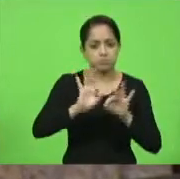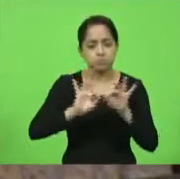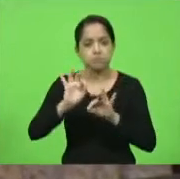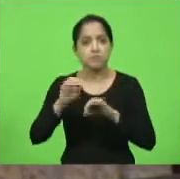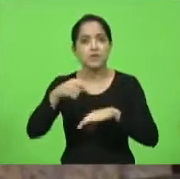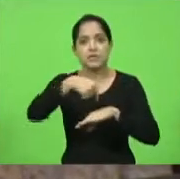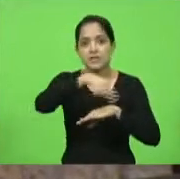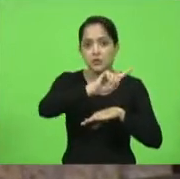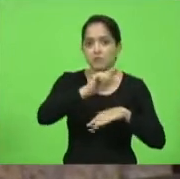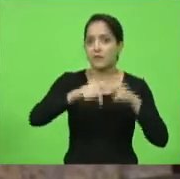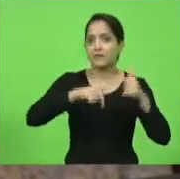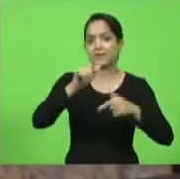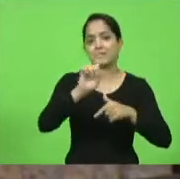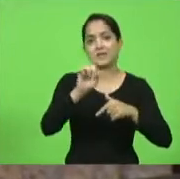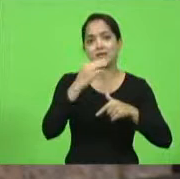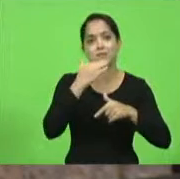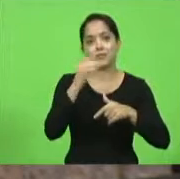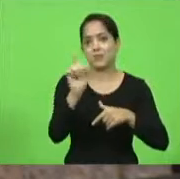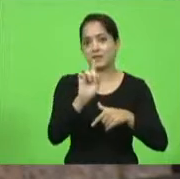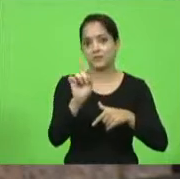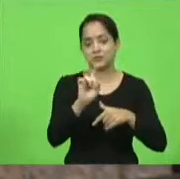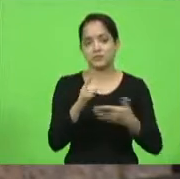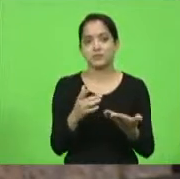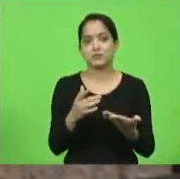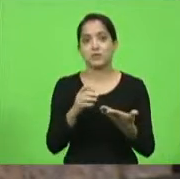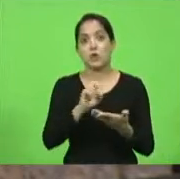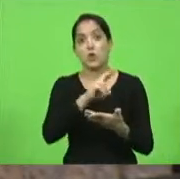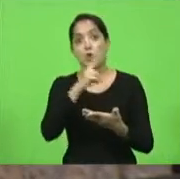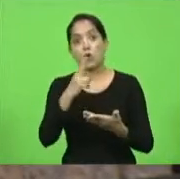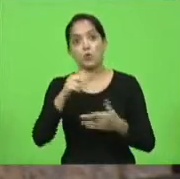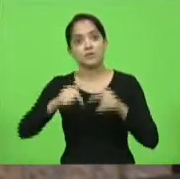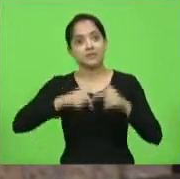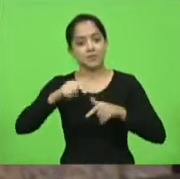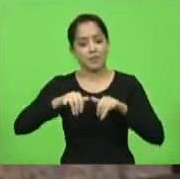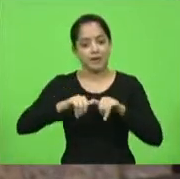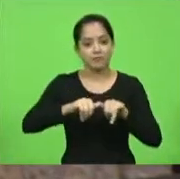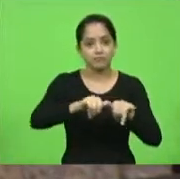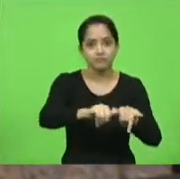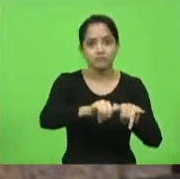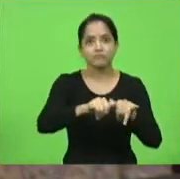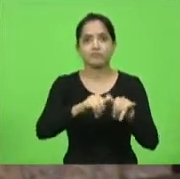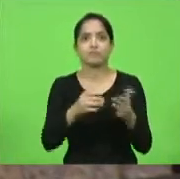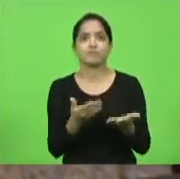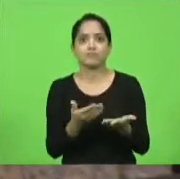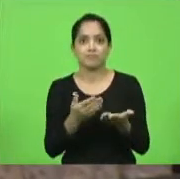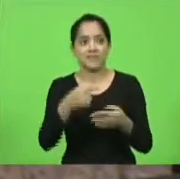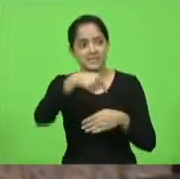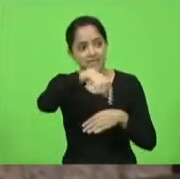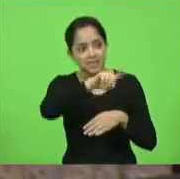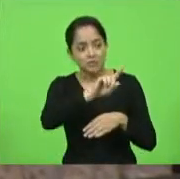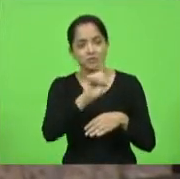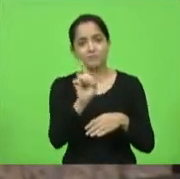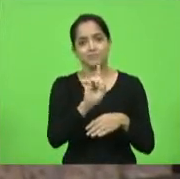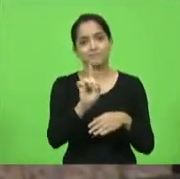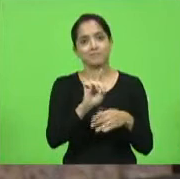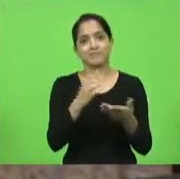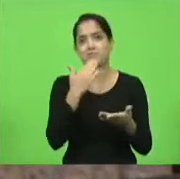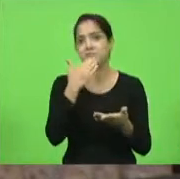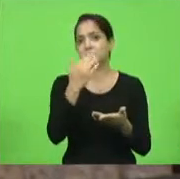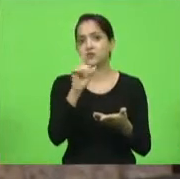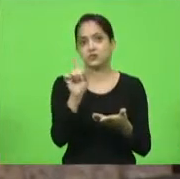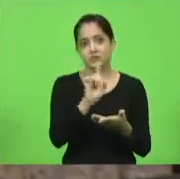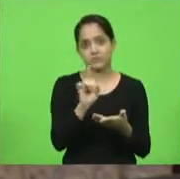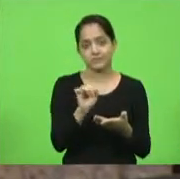padaria, que o caixa de supermercado que atende eles não vá para o supermercado. Não estão pedindo para